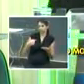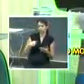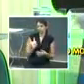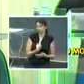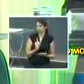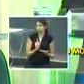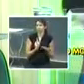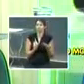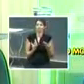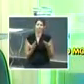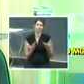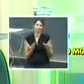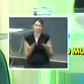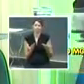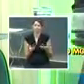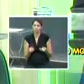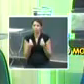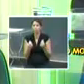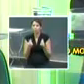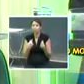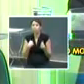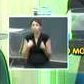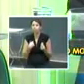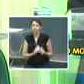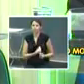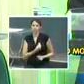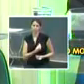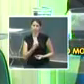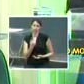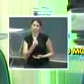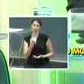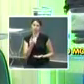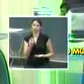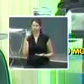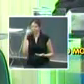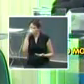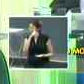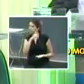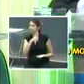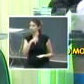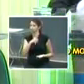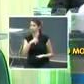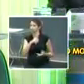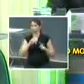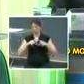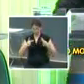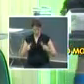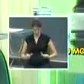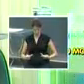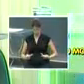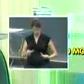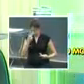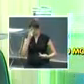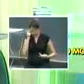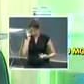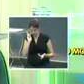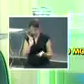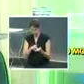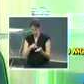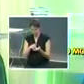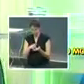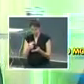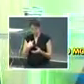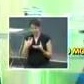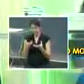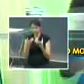E o quão difícil é caminhar sozinho. E o ser humano, ele é assim, é desse jeito. Nós queremos achar